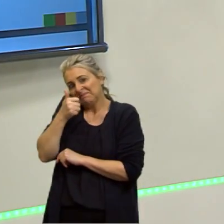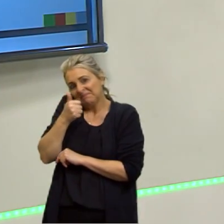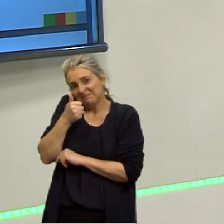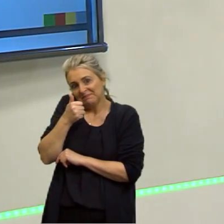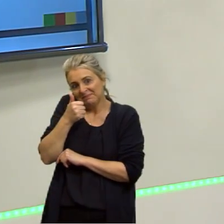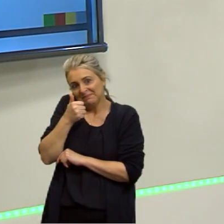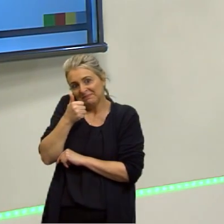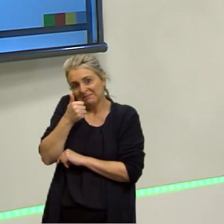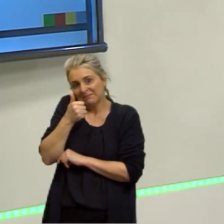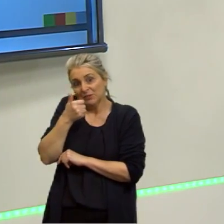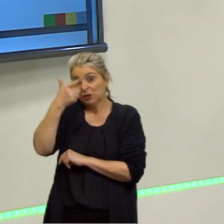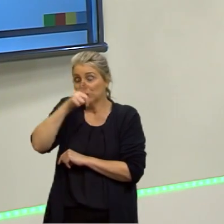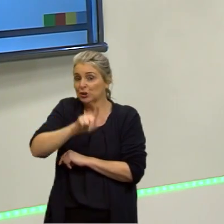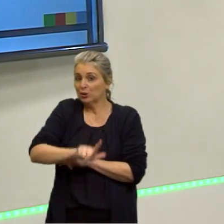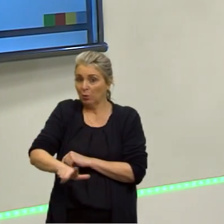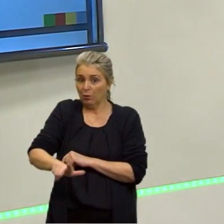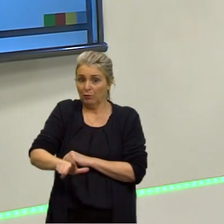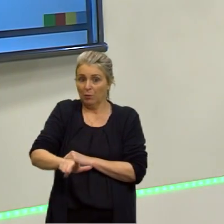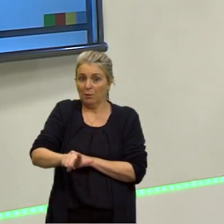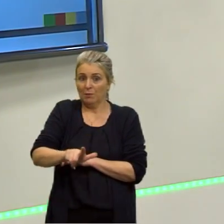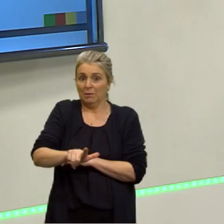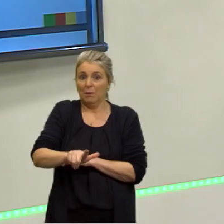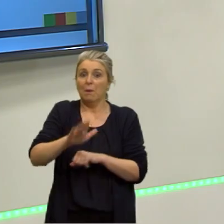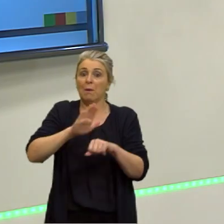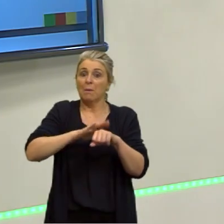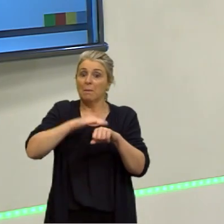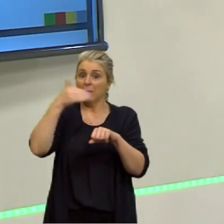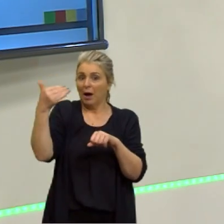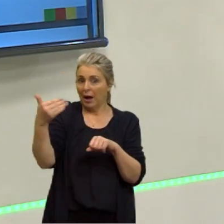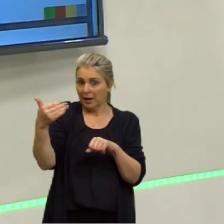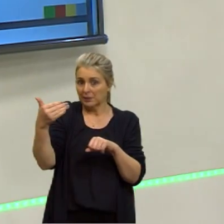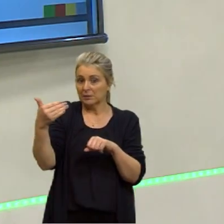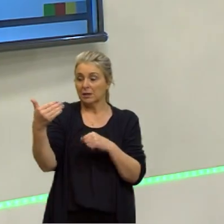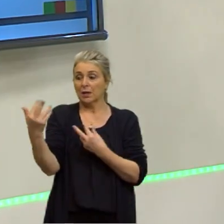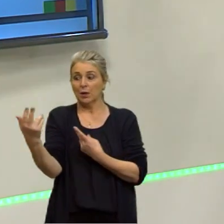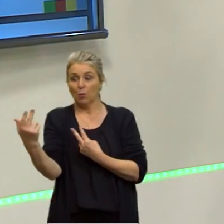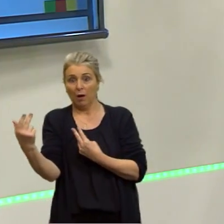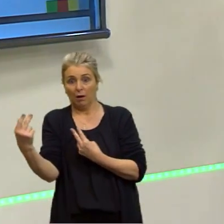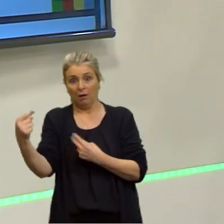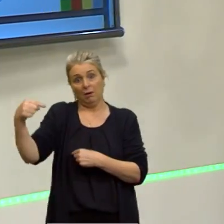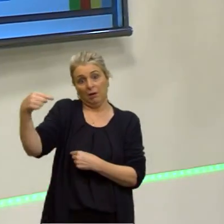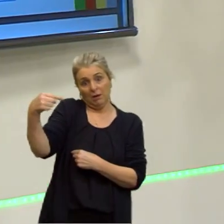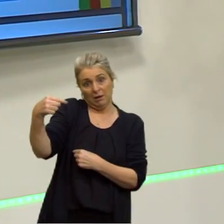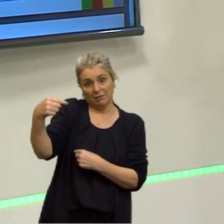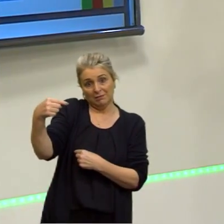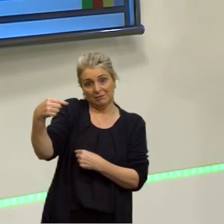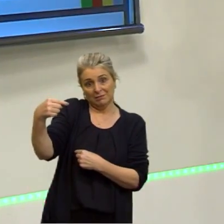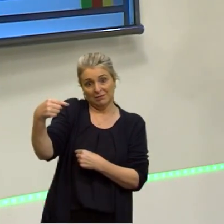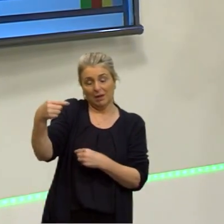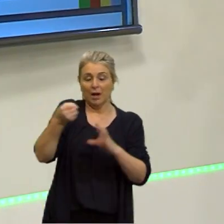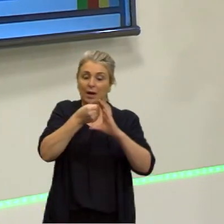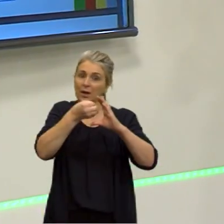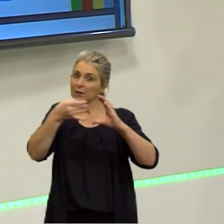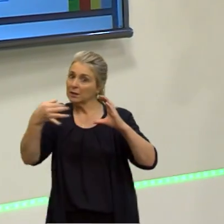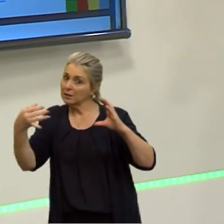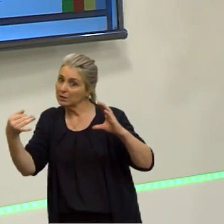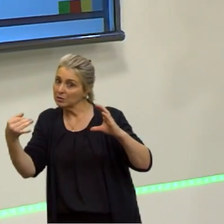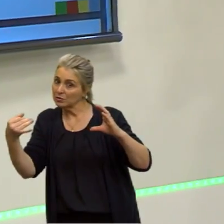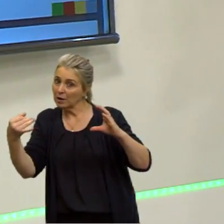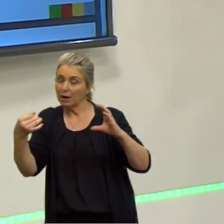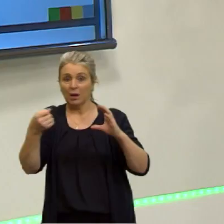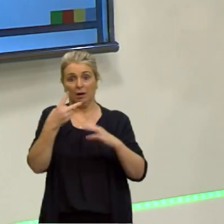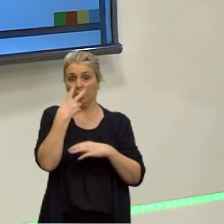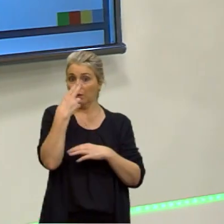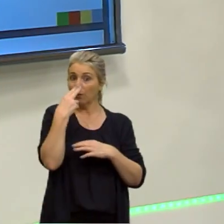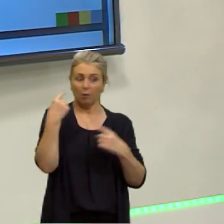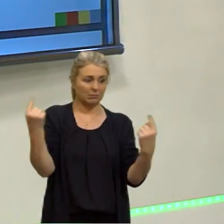vamos repetir mas tão quanto e menos é a mesma característica para os